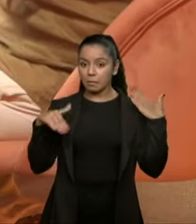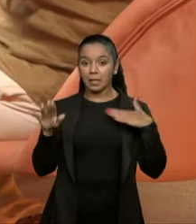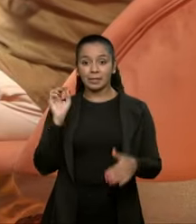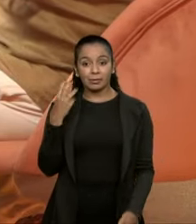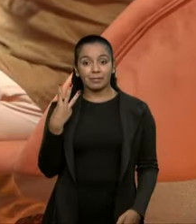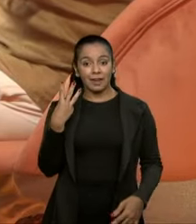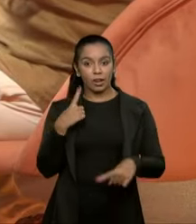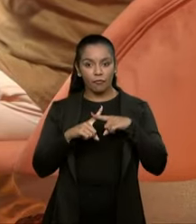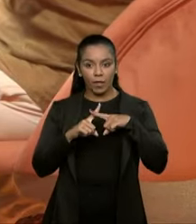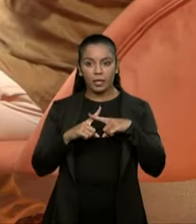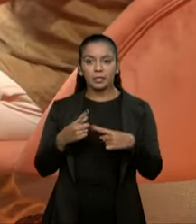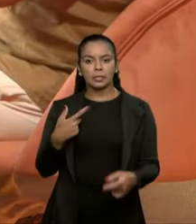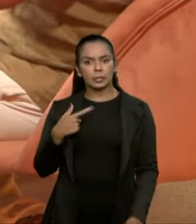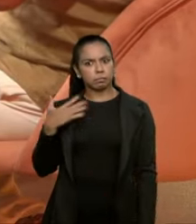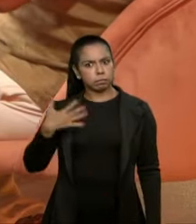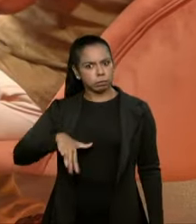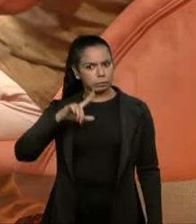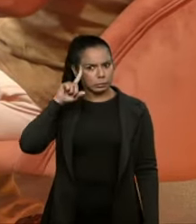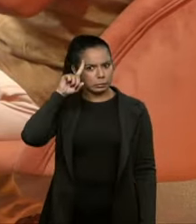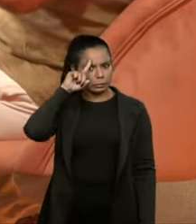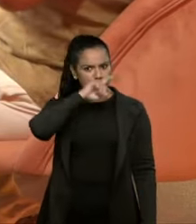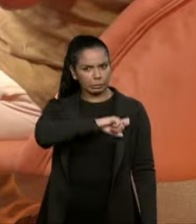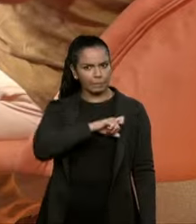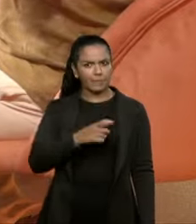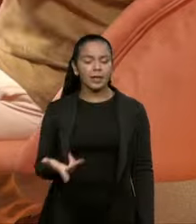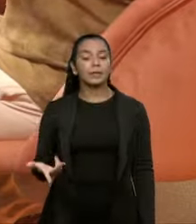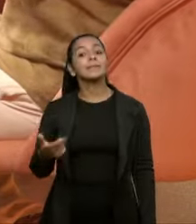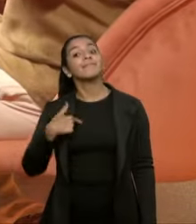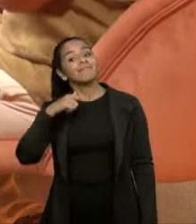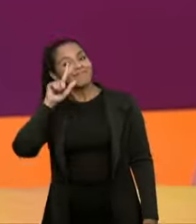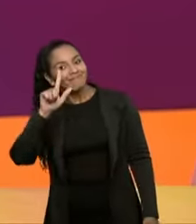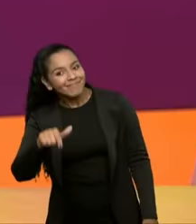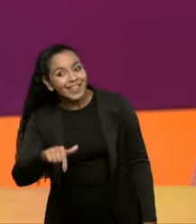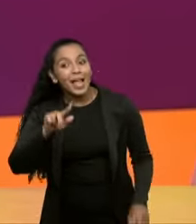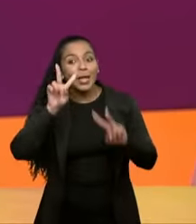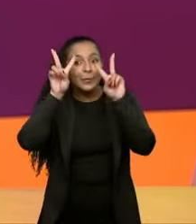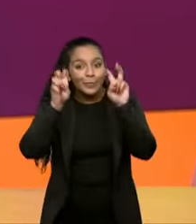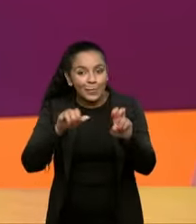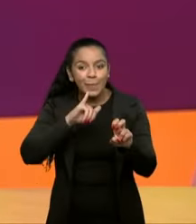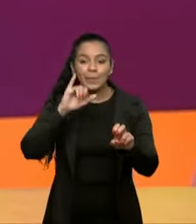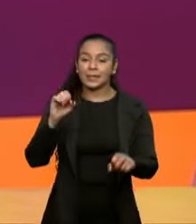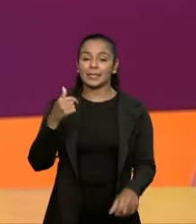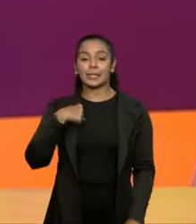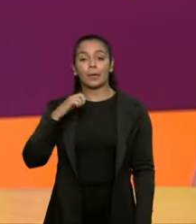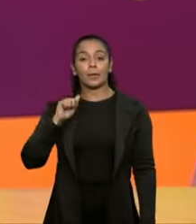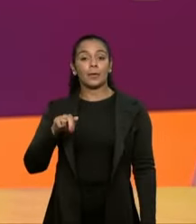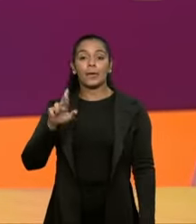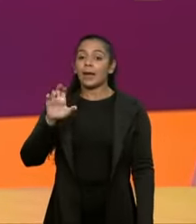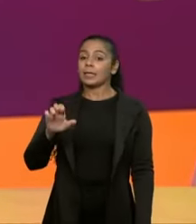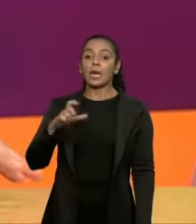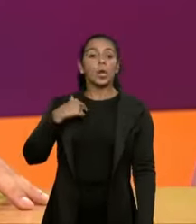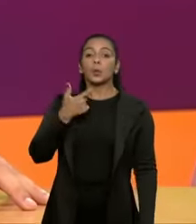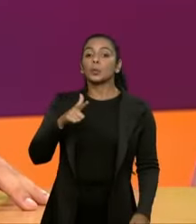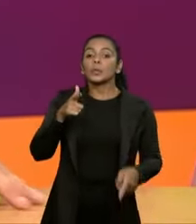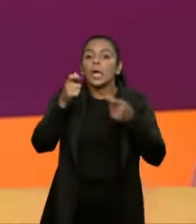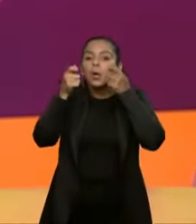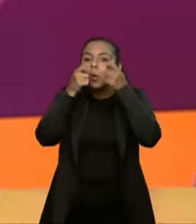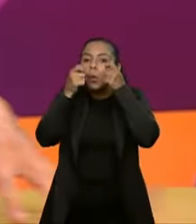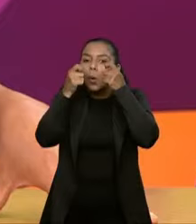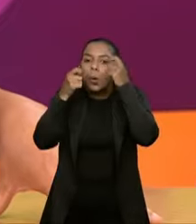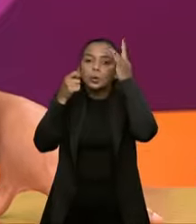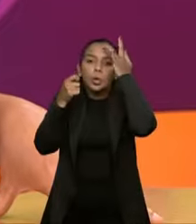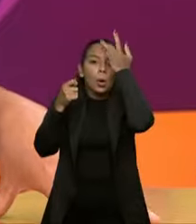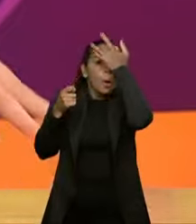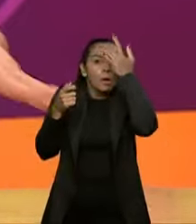Perrengue, bicho. Cara, então, mas é que tá. Esse que é o lance. Eu, André, acho que eu não tenho um controle mental pra isso. Agora, não vou